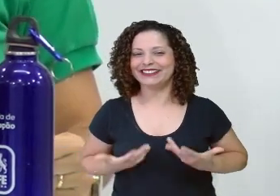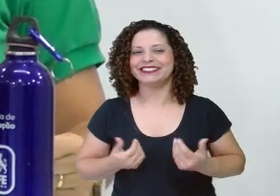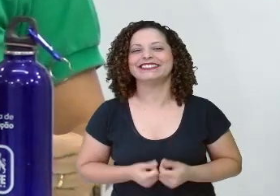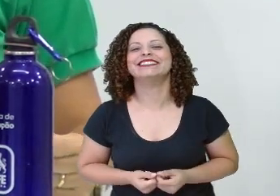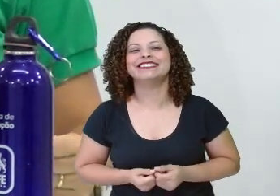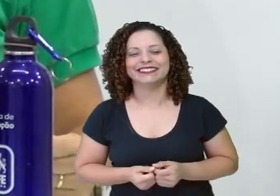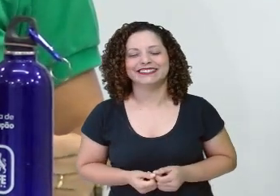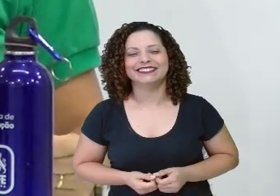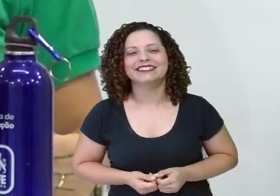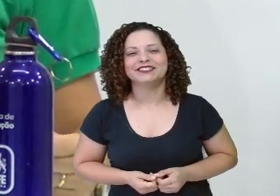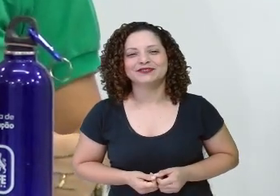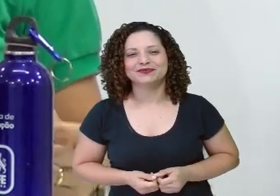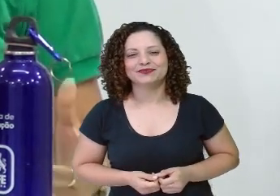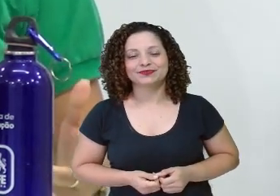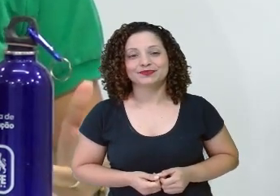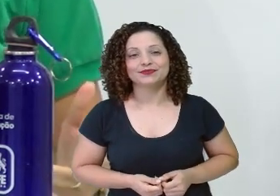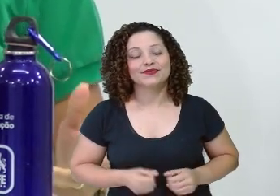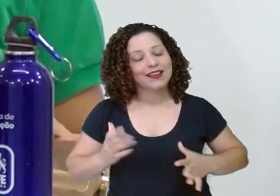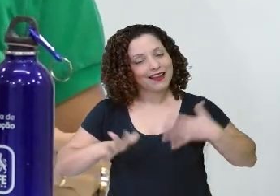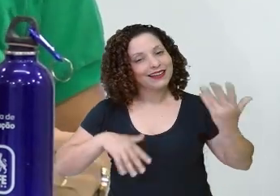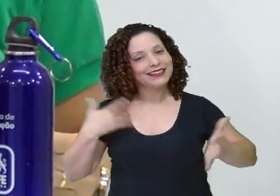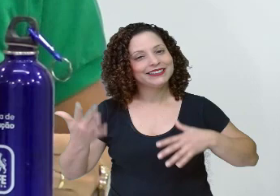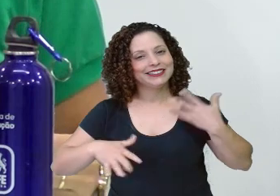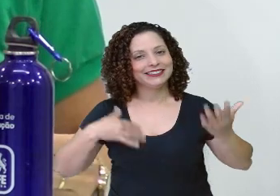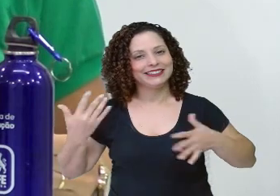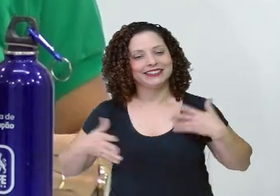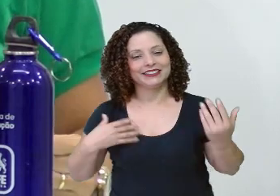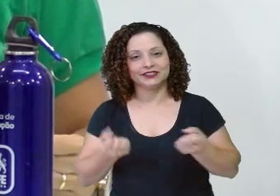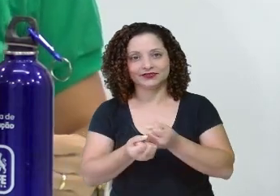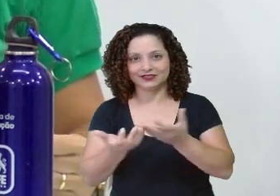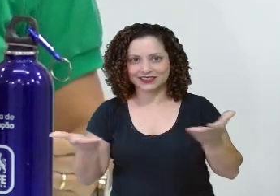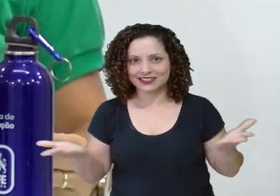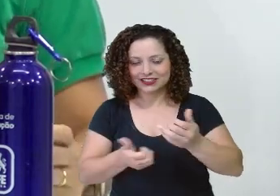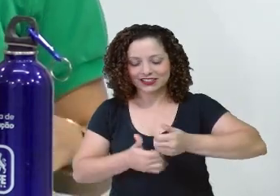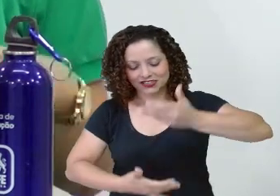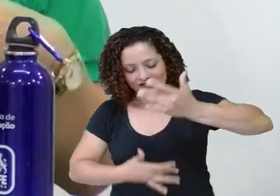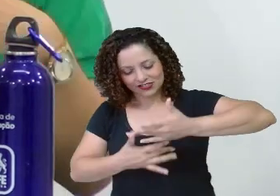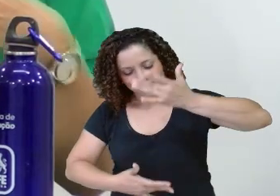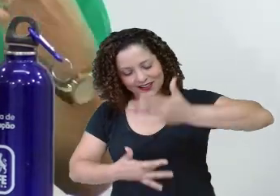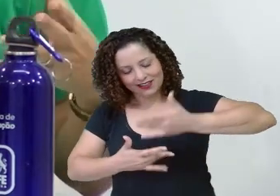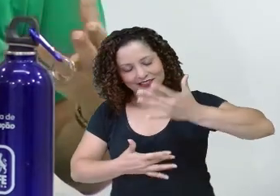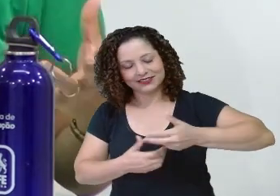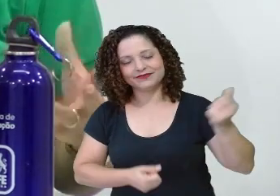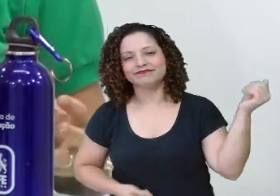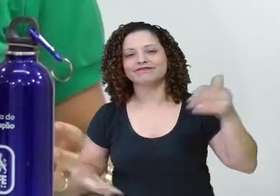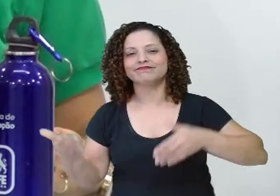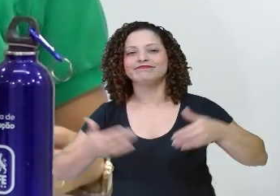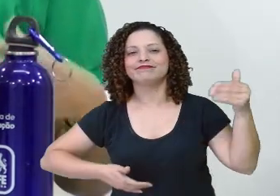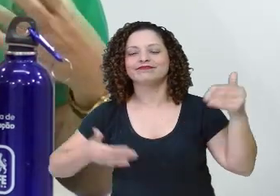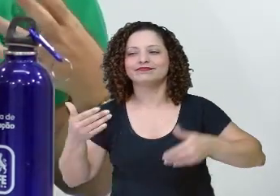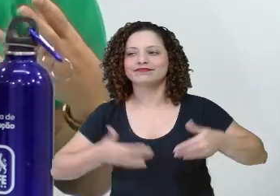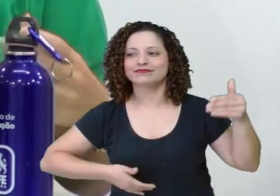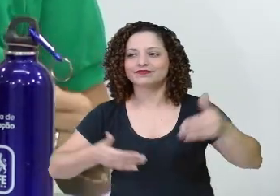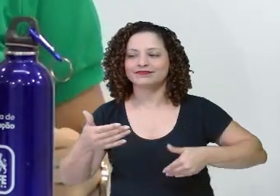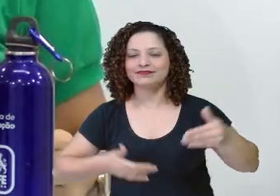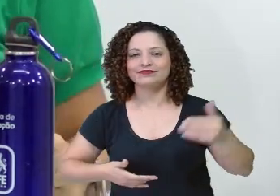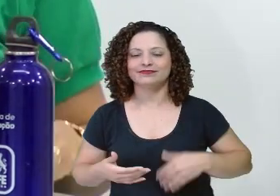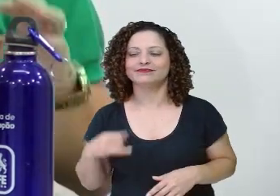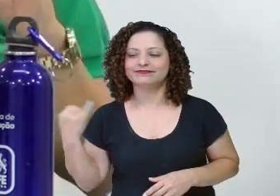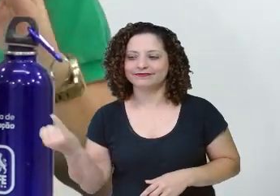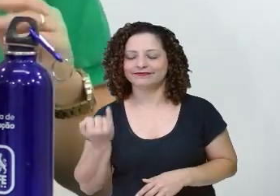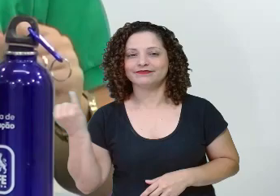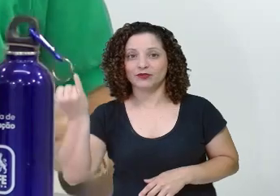professora Sandra? Que legal. Então, que alegria, né, receber vocês aqui no chat. Essa participação é